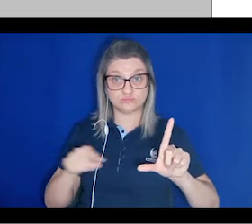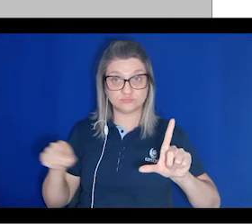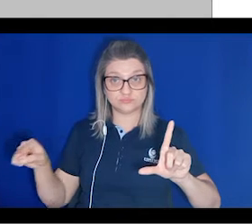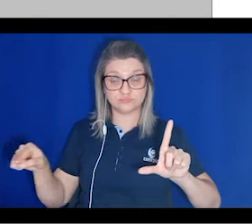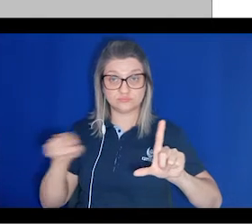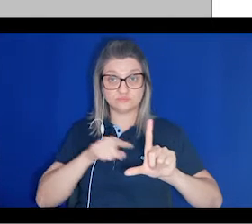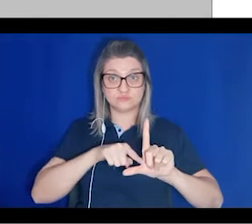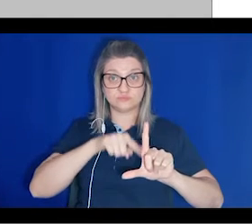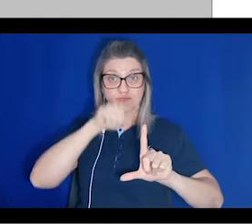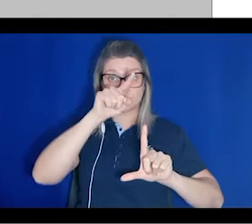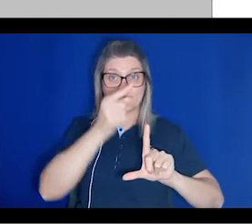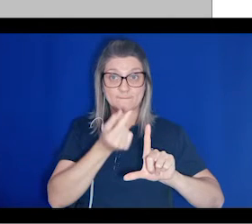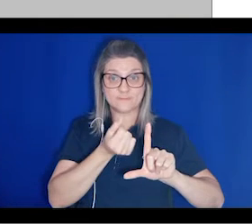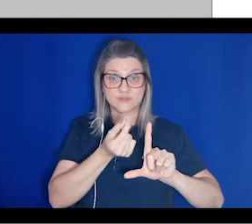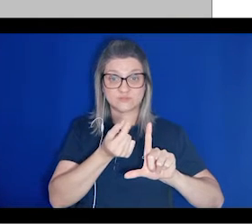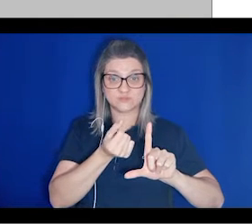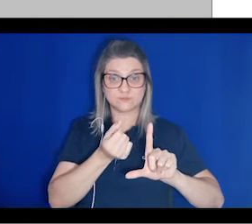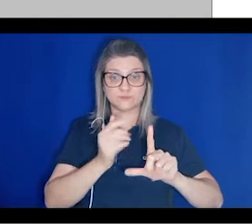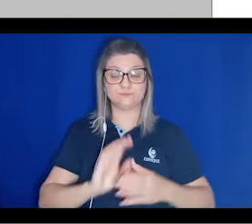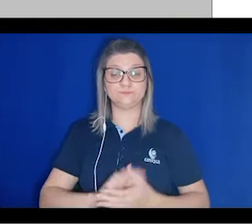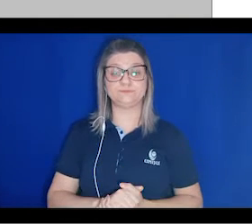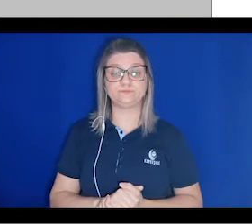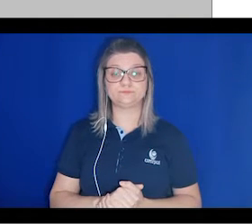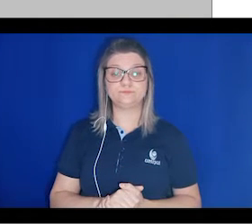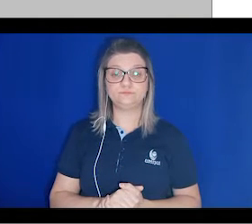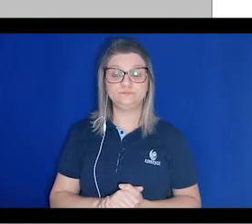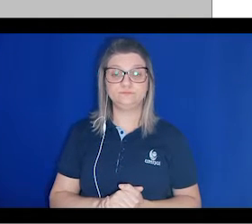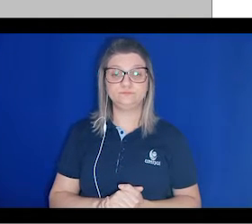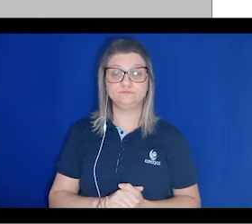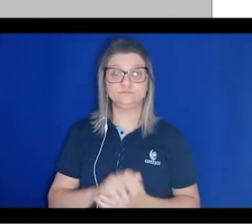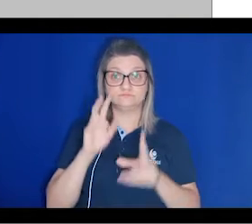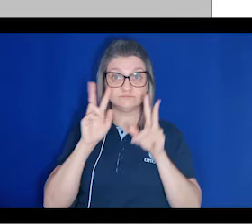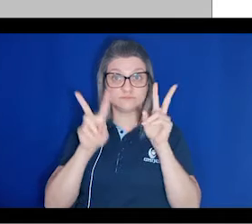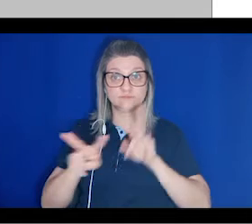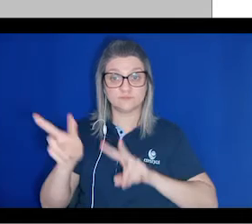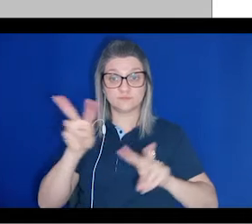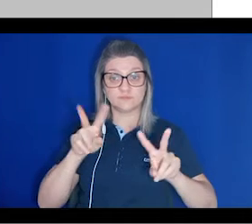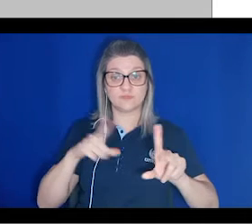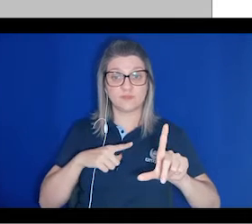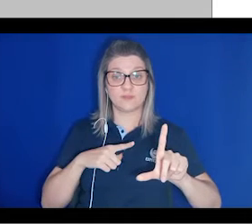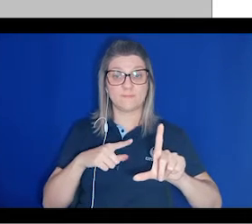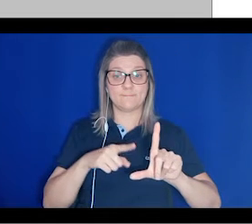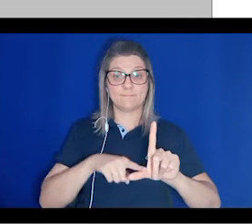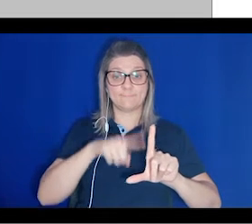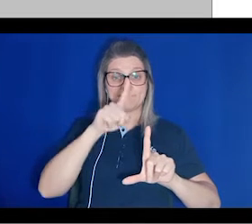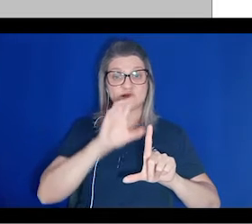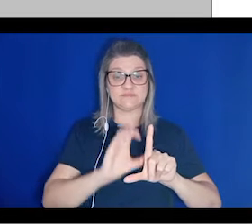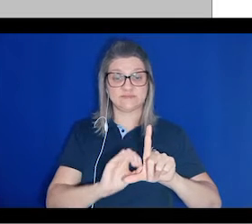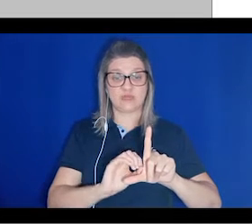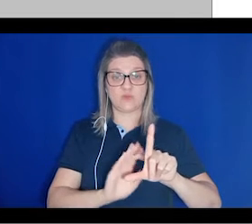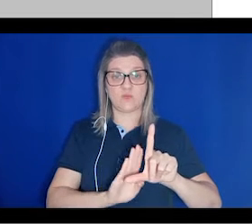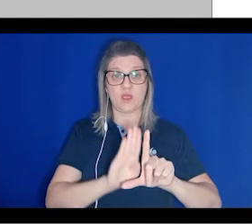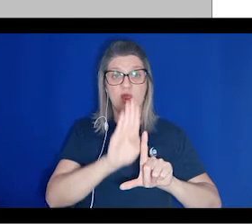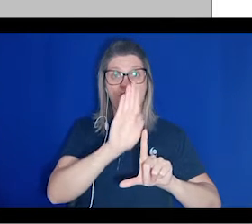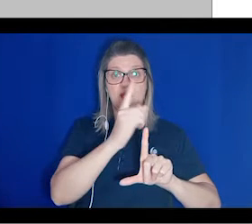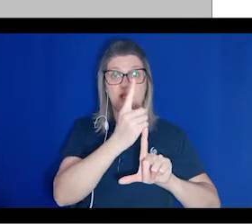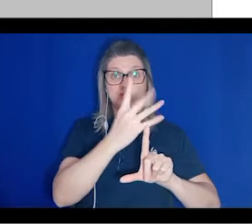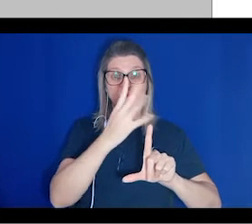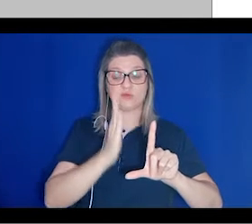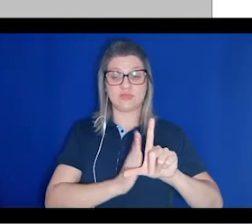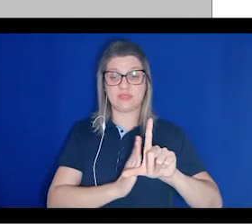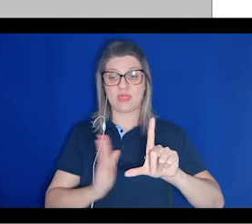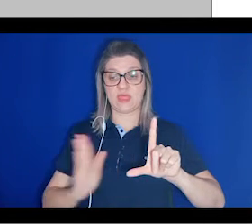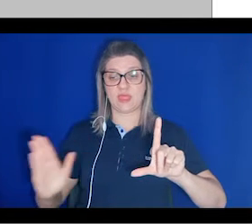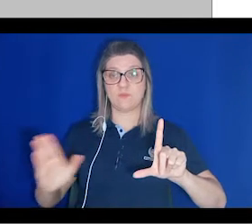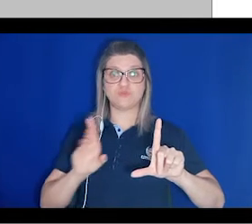eixo Y, o preço. Então, se nós olharmos, nós temos o preço que vai de 0 a 14 e o tempo, que seriam dias, como queiram,